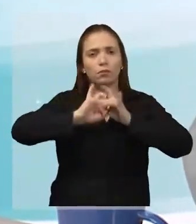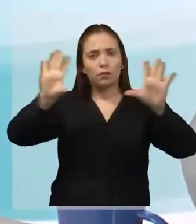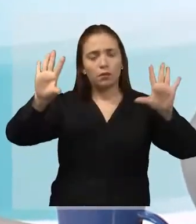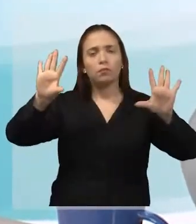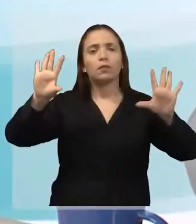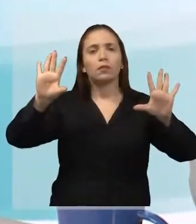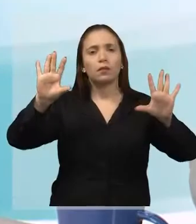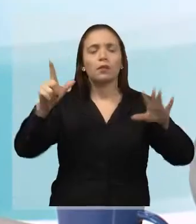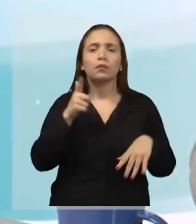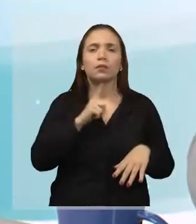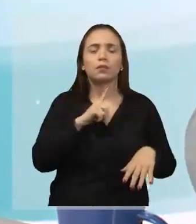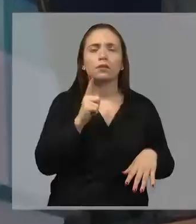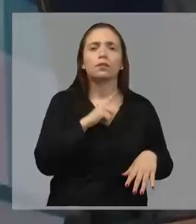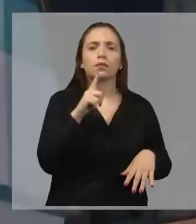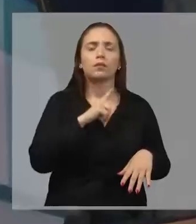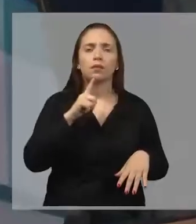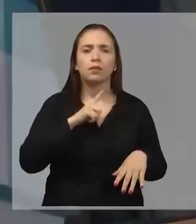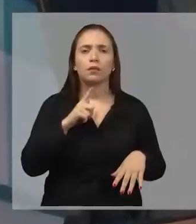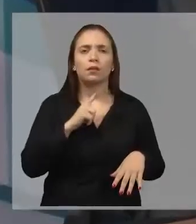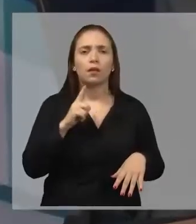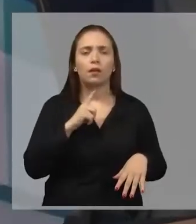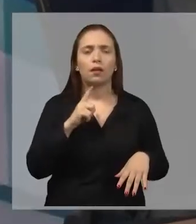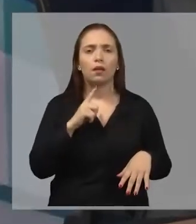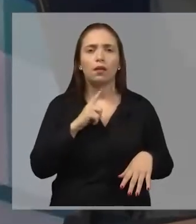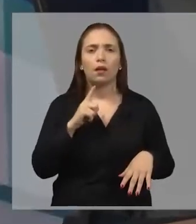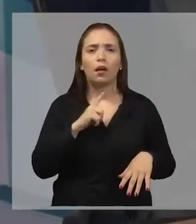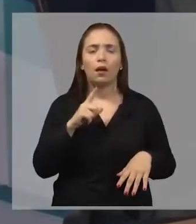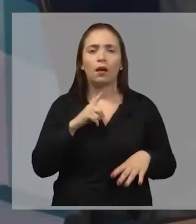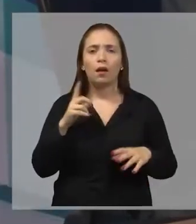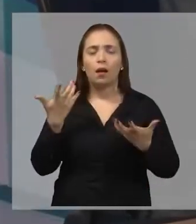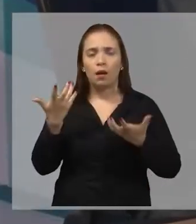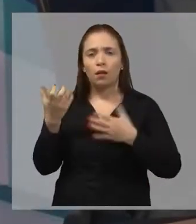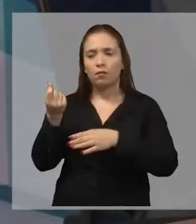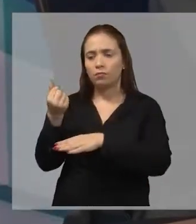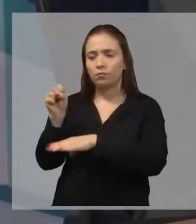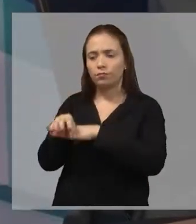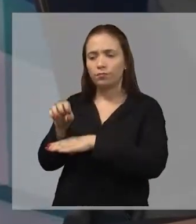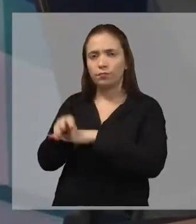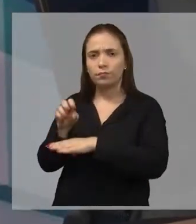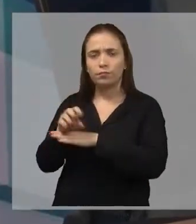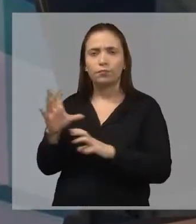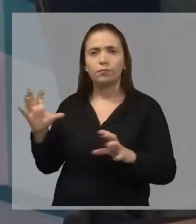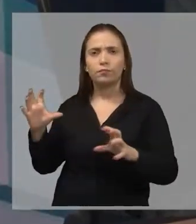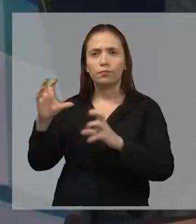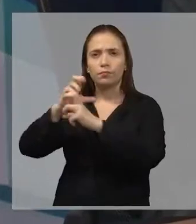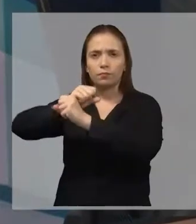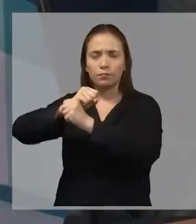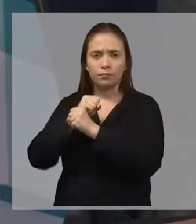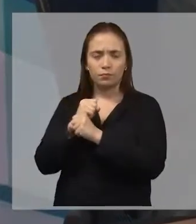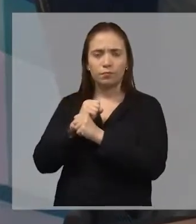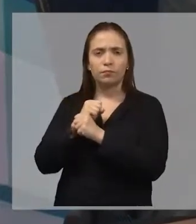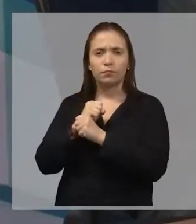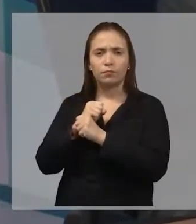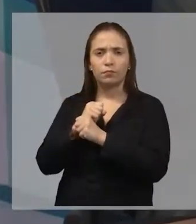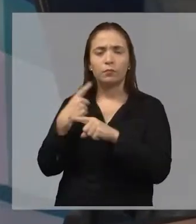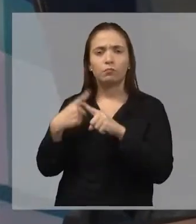os deputados para favorecer o projeto. Quem abandona um projeto está empurrando garganta abaixo? São duas acusações